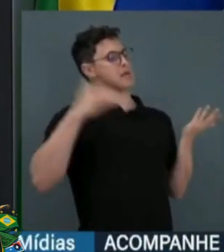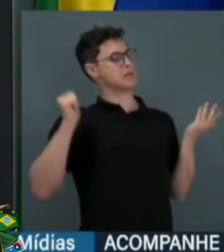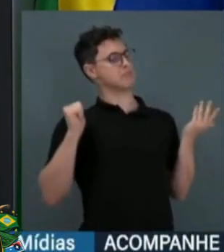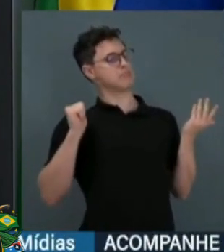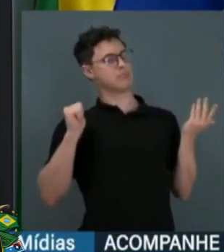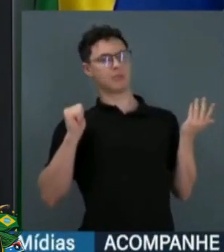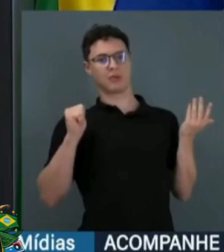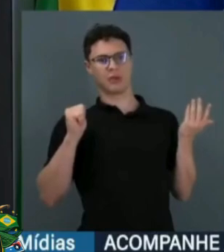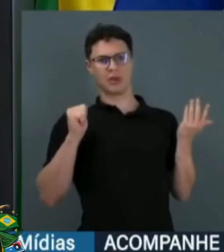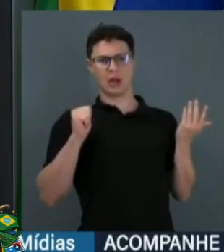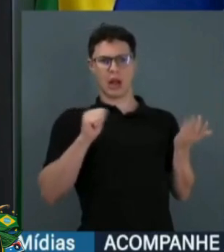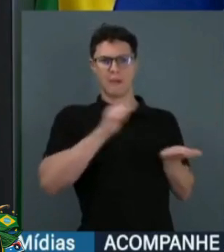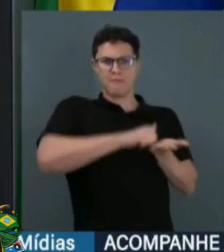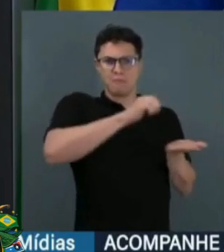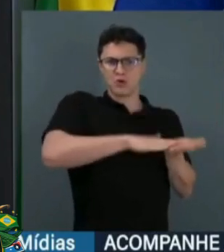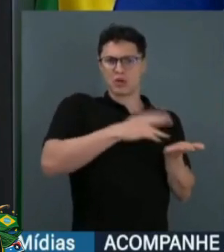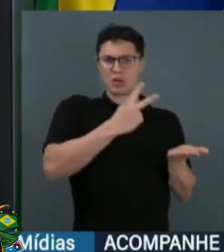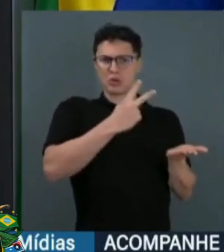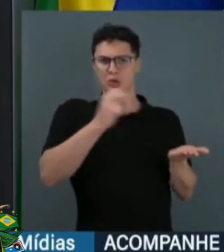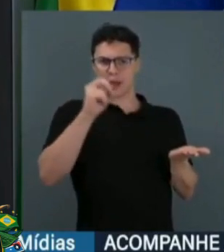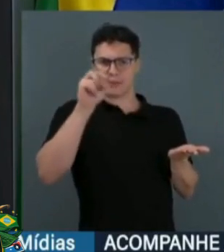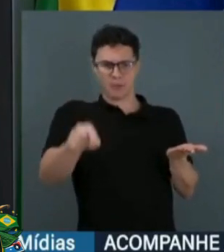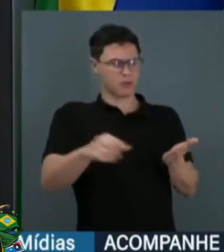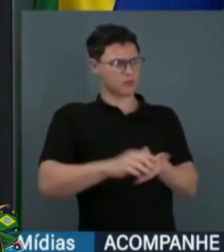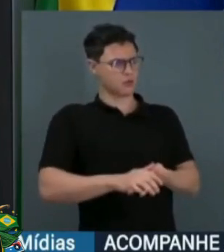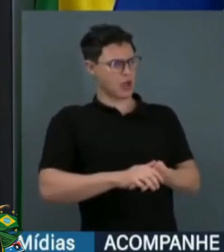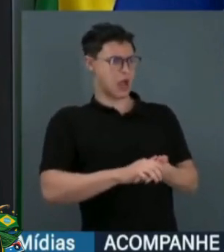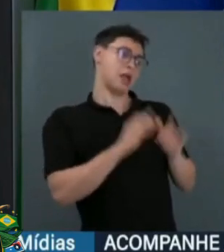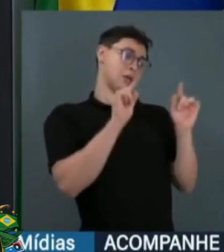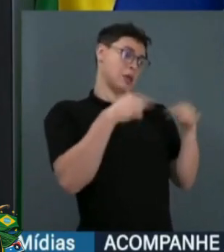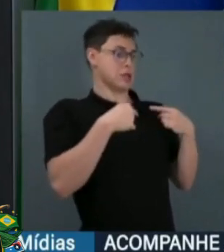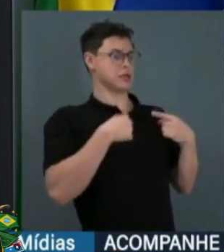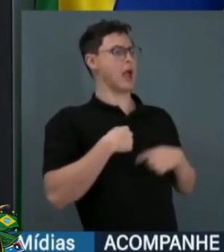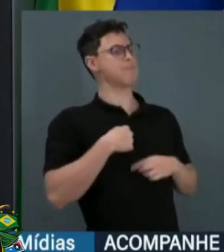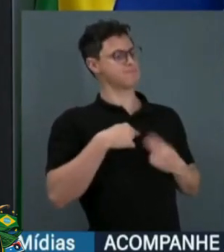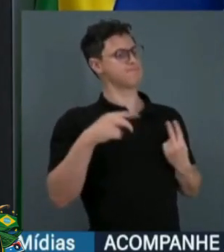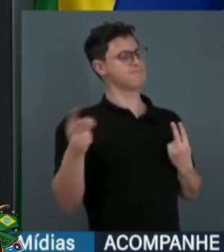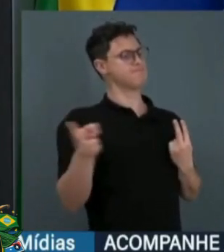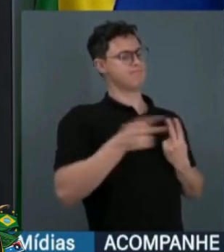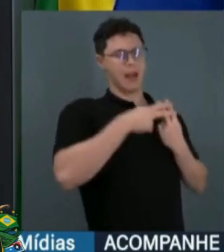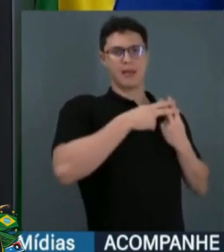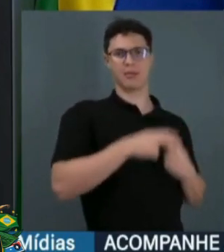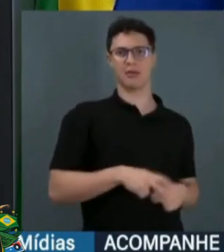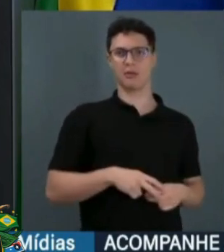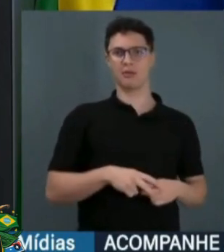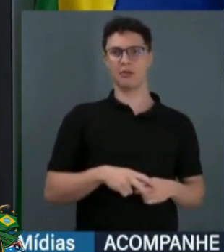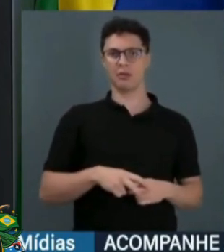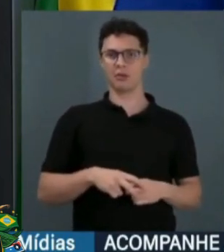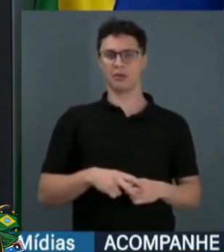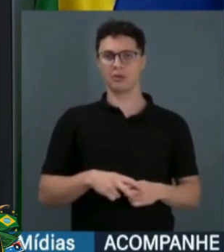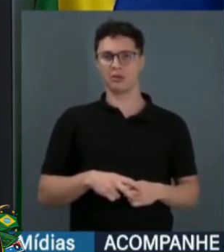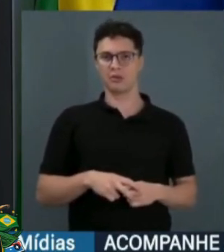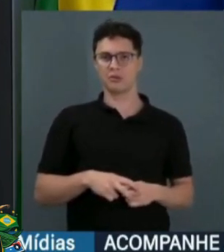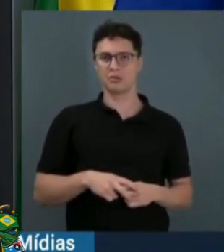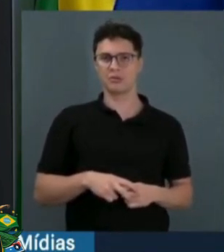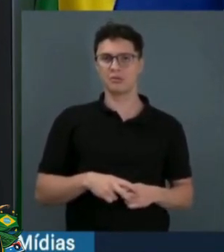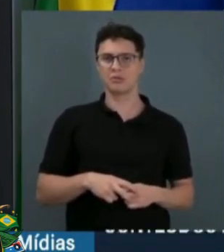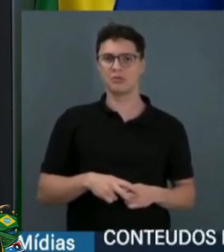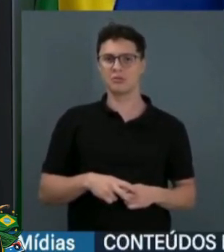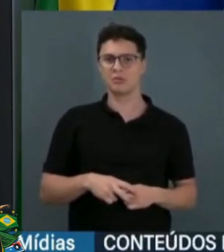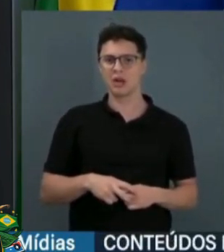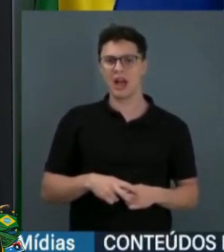para 200 mil. Ah, está me confrontando, manda prender. Aí ele cai como simplesmente de crime